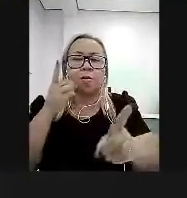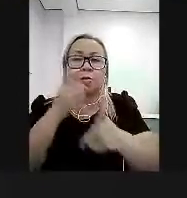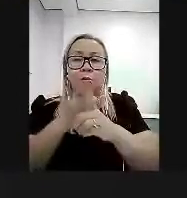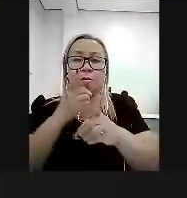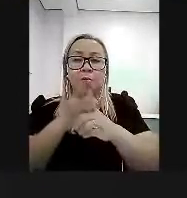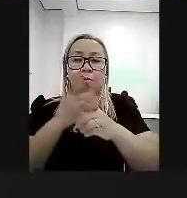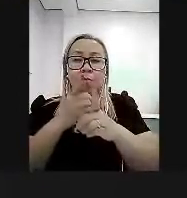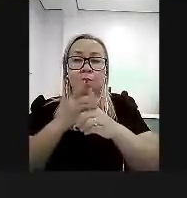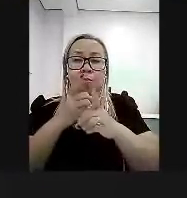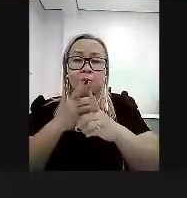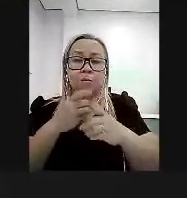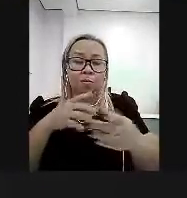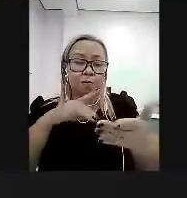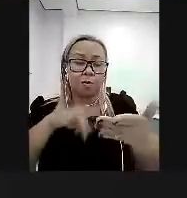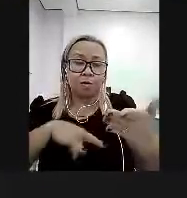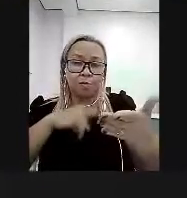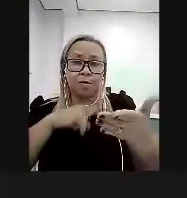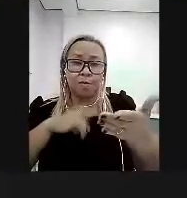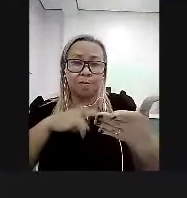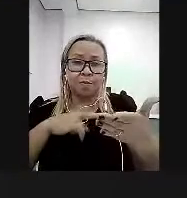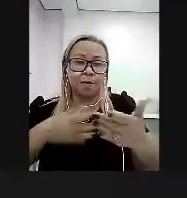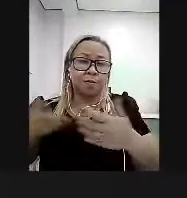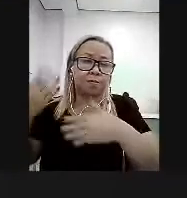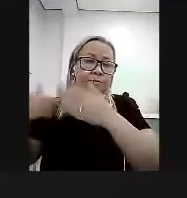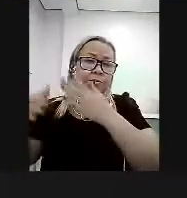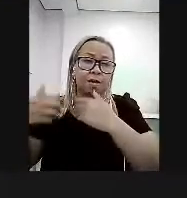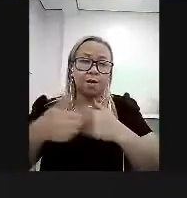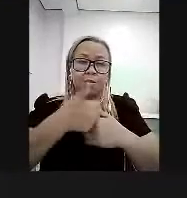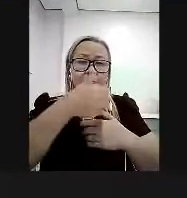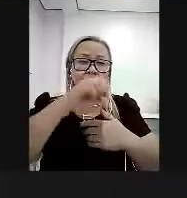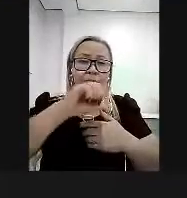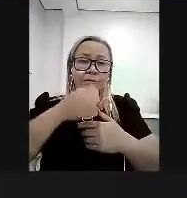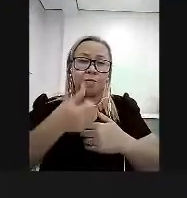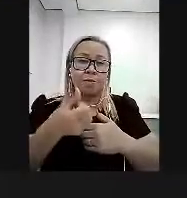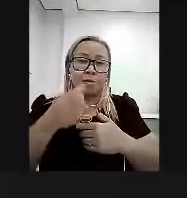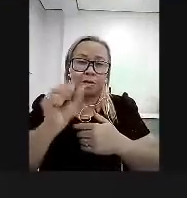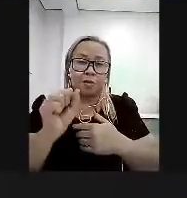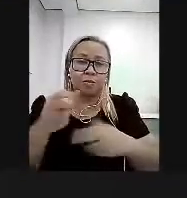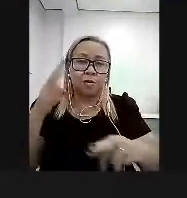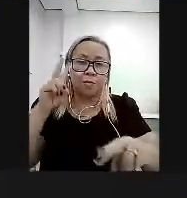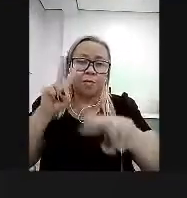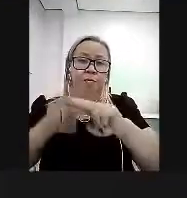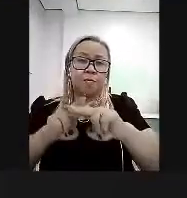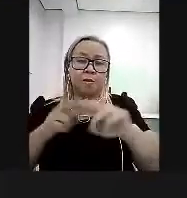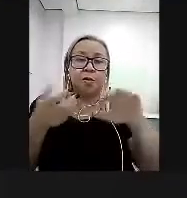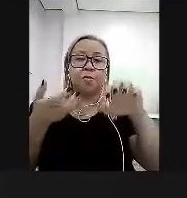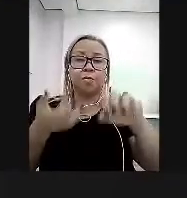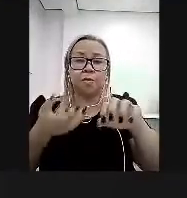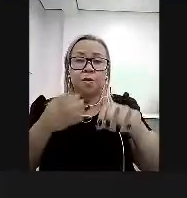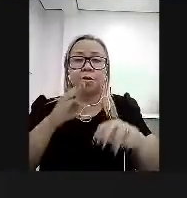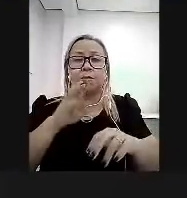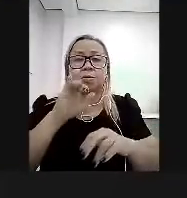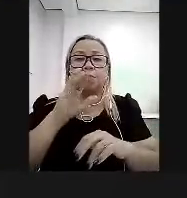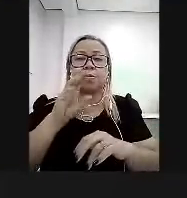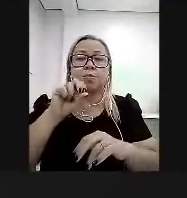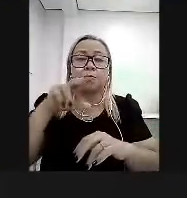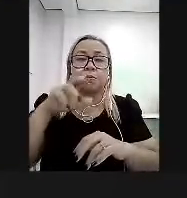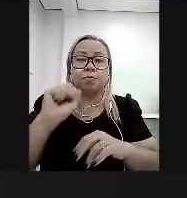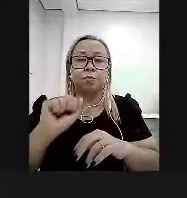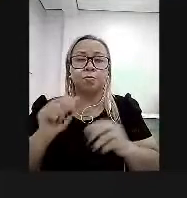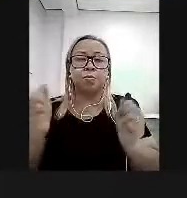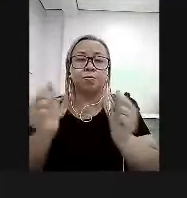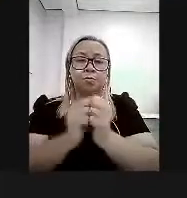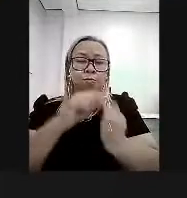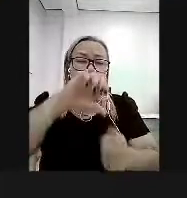68, quando eu era líder estudantil e fui preso no Congresso de Ibiúna, junto com 900